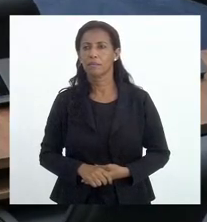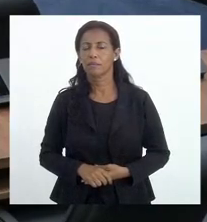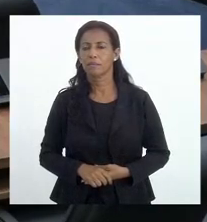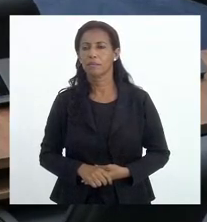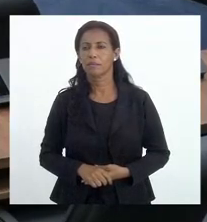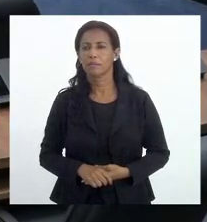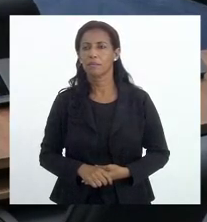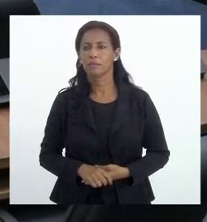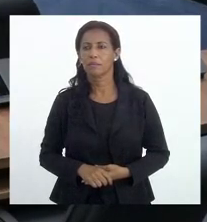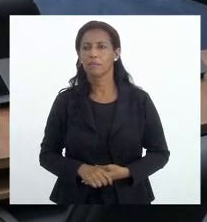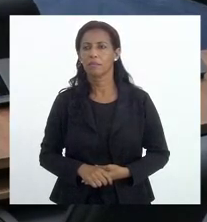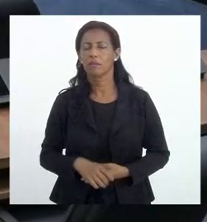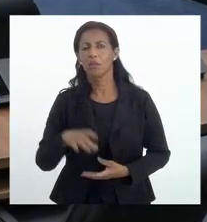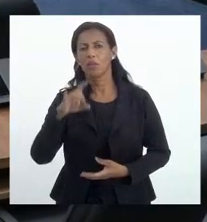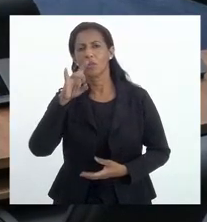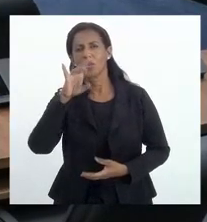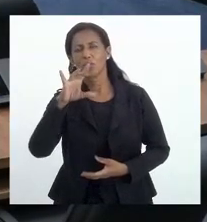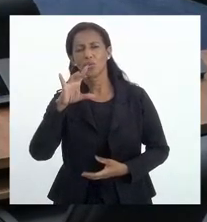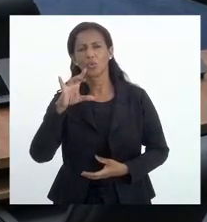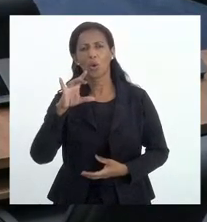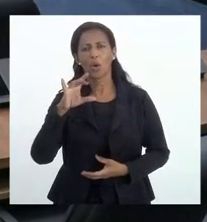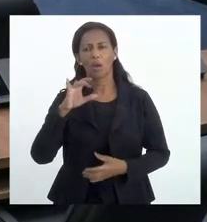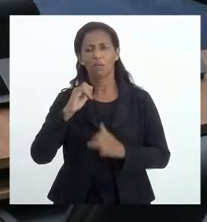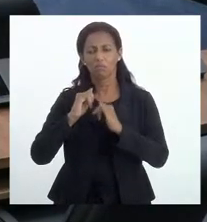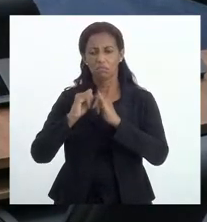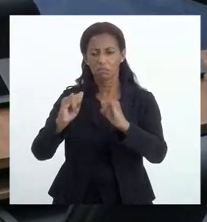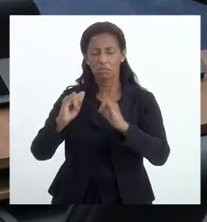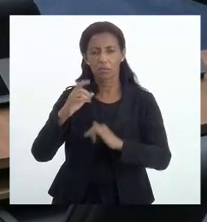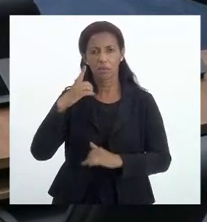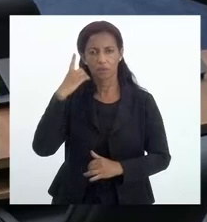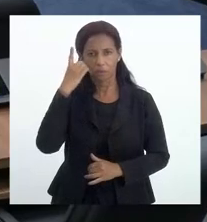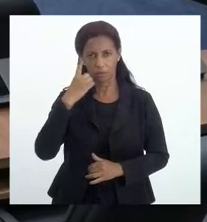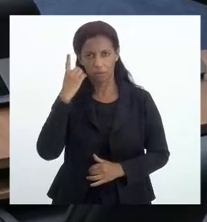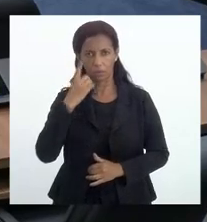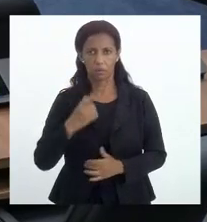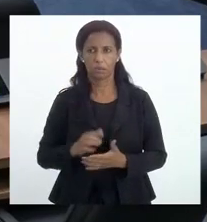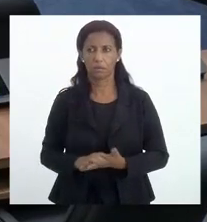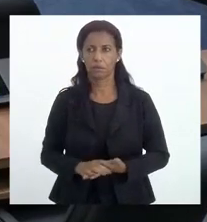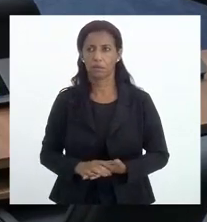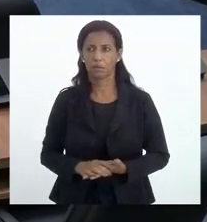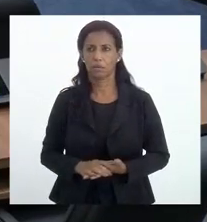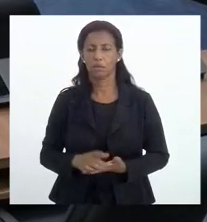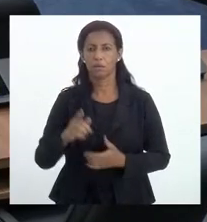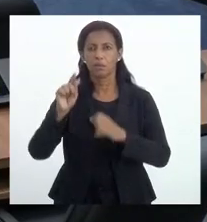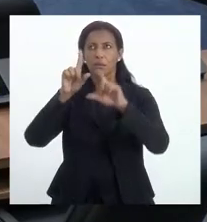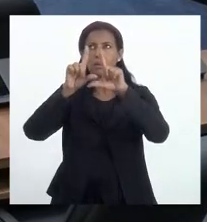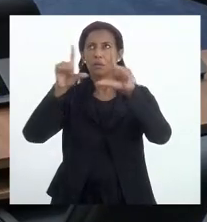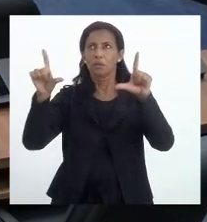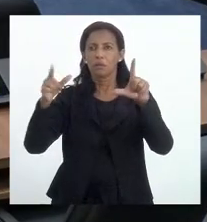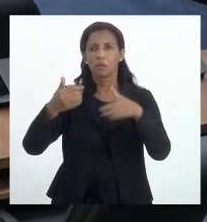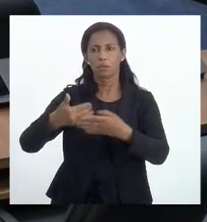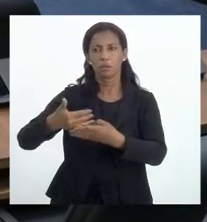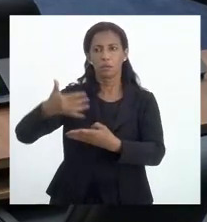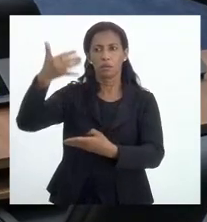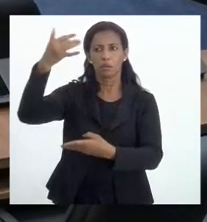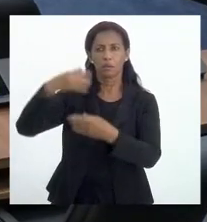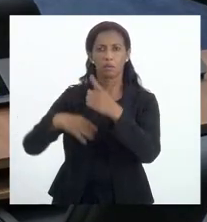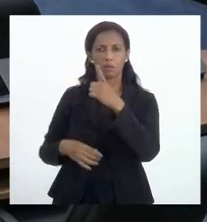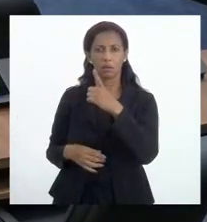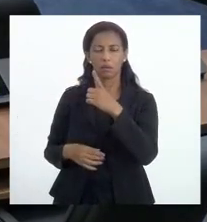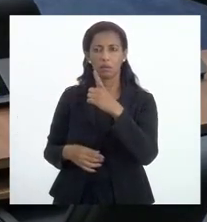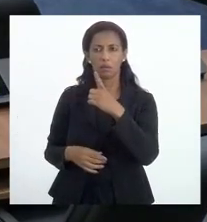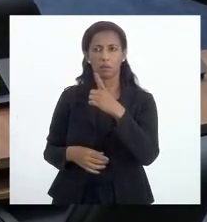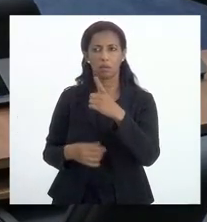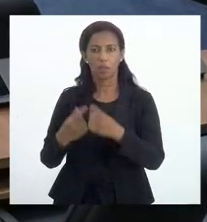Eu só queria comunicar aos senhores deputados que a exposição que vai fazer o doutor Zamit, eu